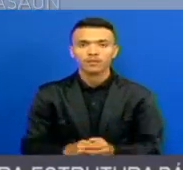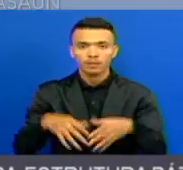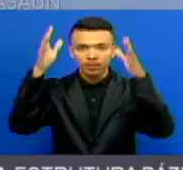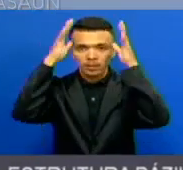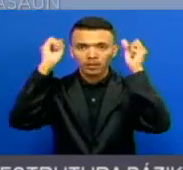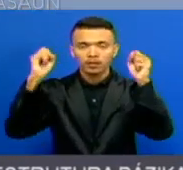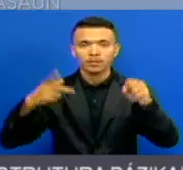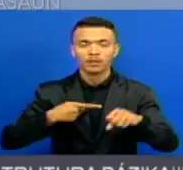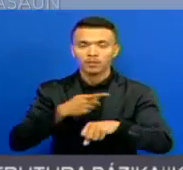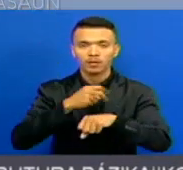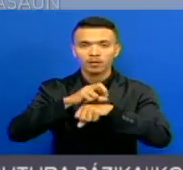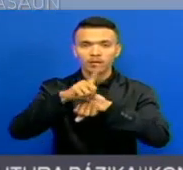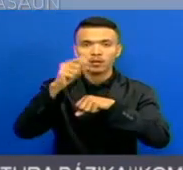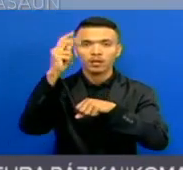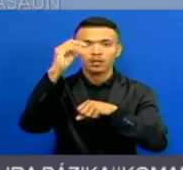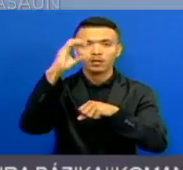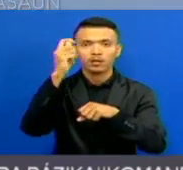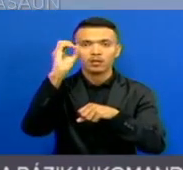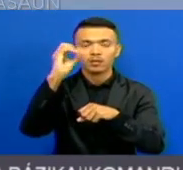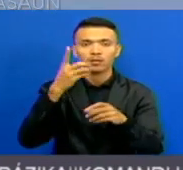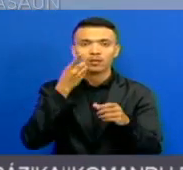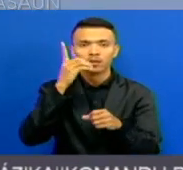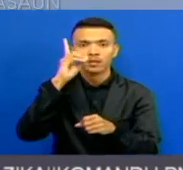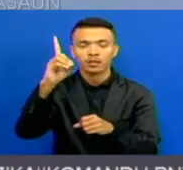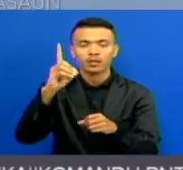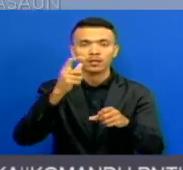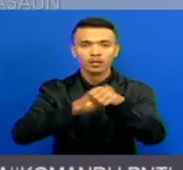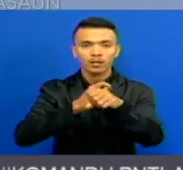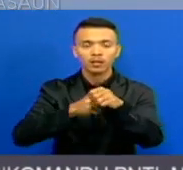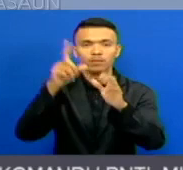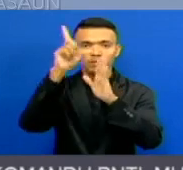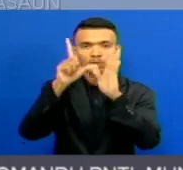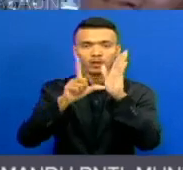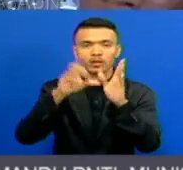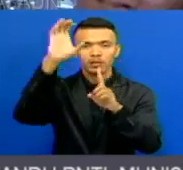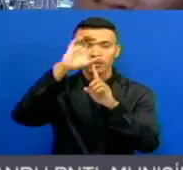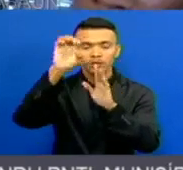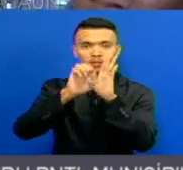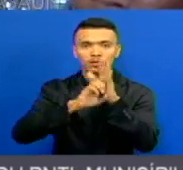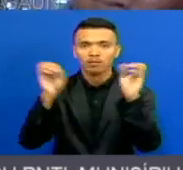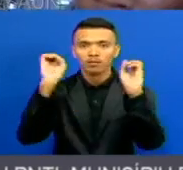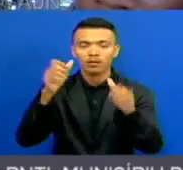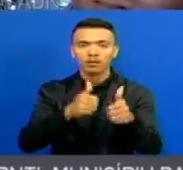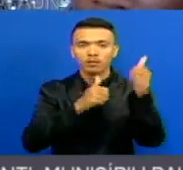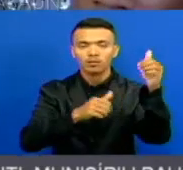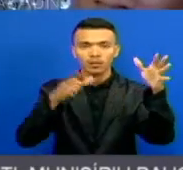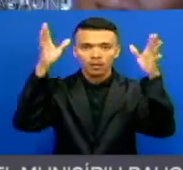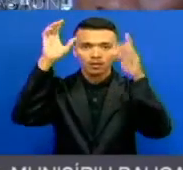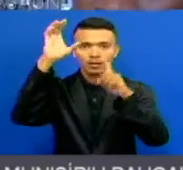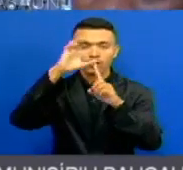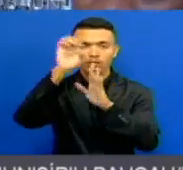Presidente Parlamento Nacional Anicete Guterres declara prazo ba promulgação lei ne, chefe Estado la cumpriona, também ne chefe